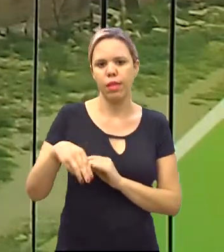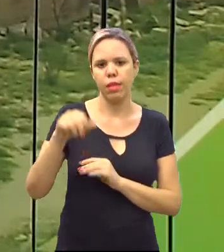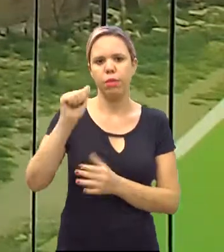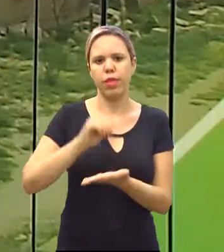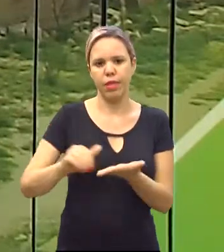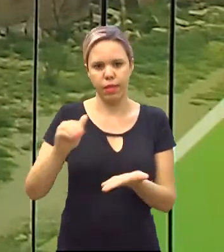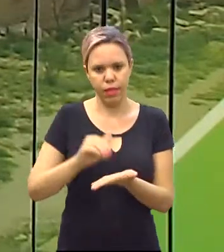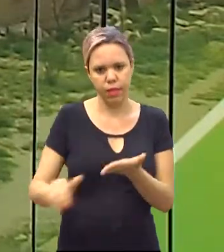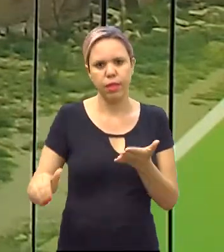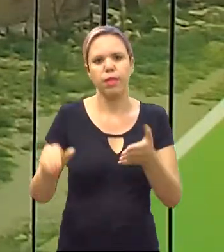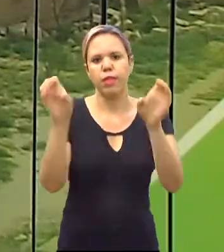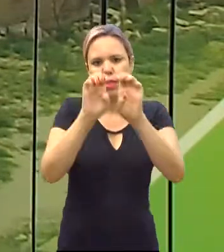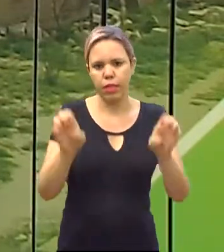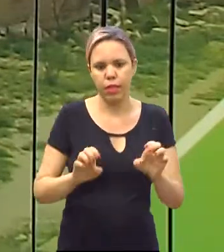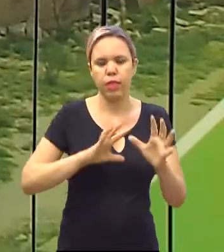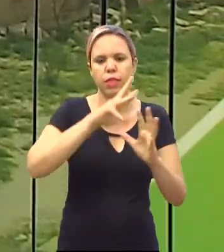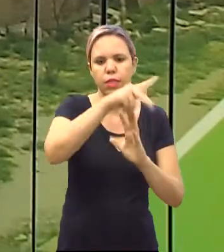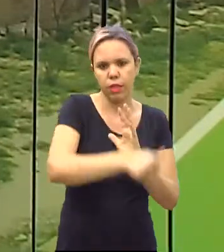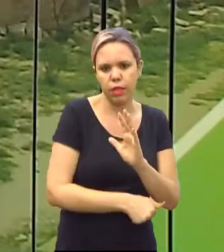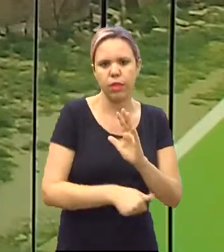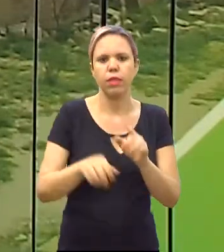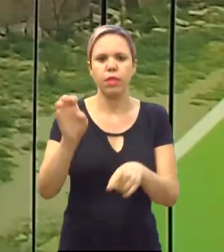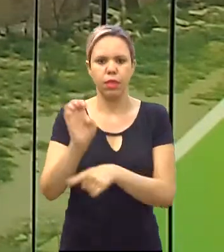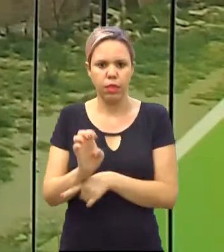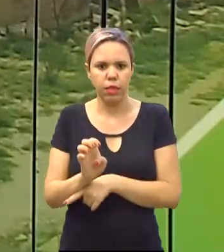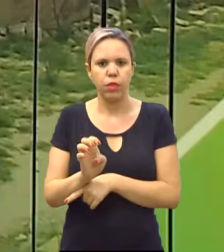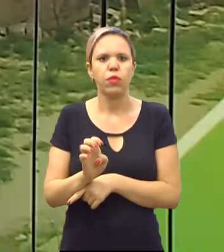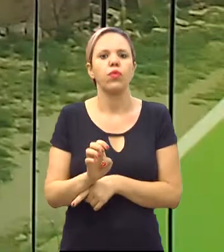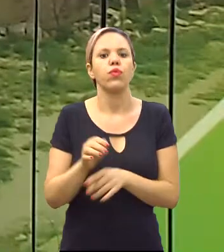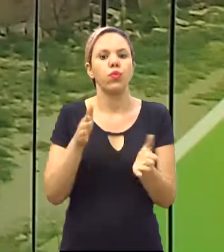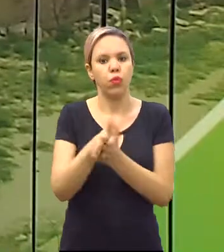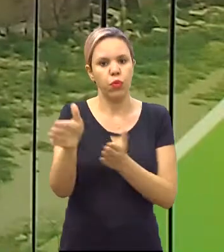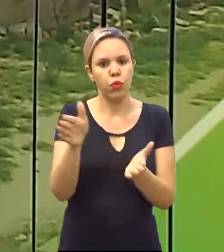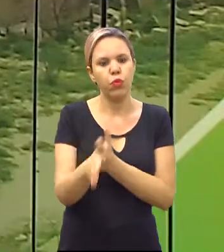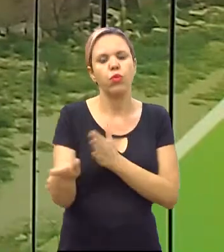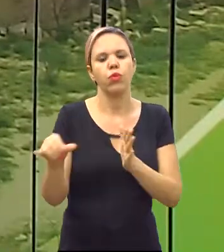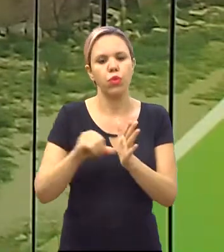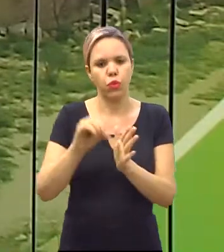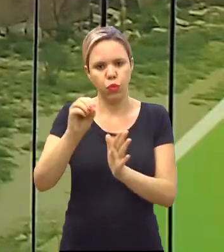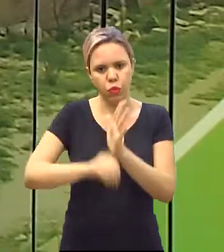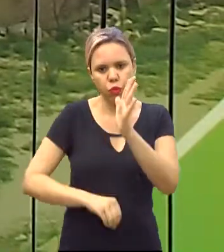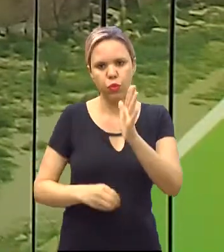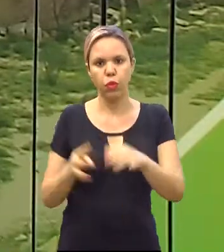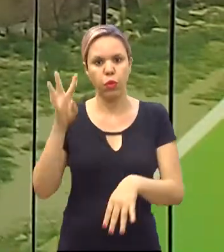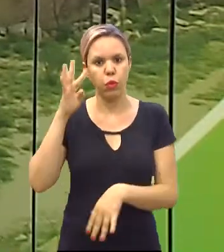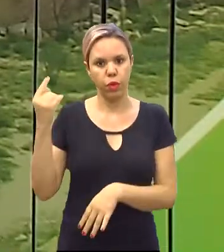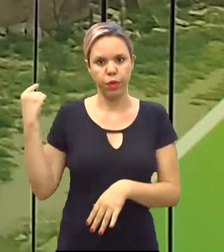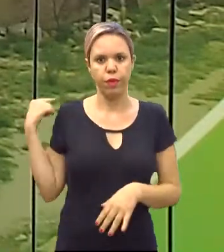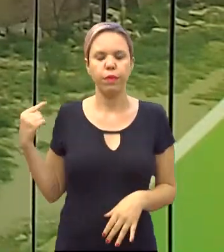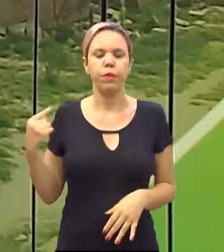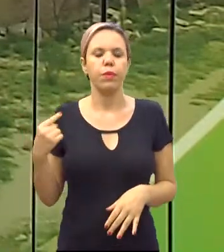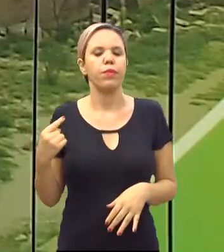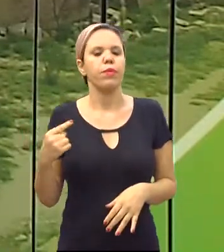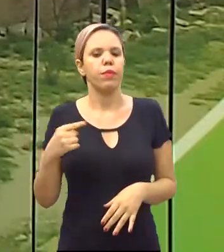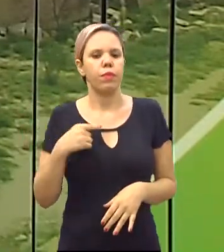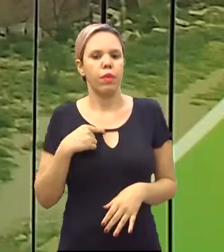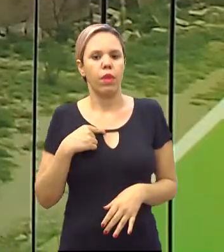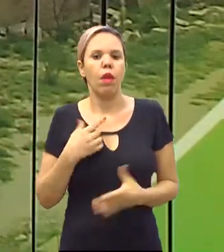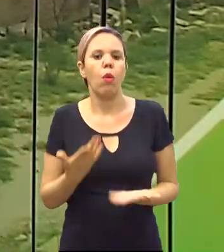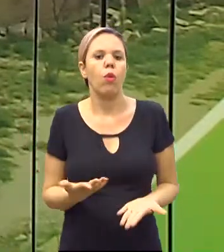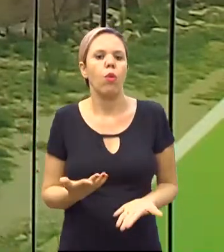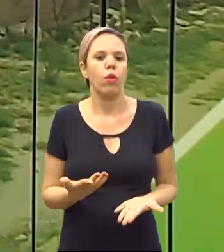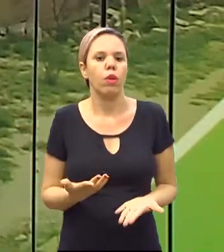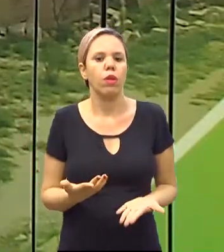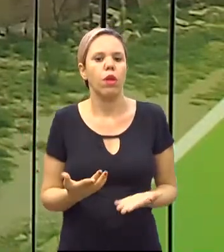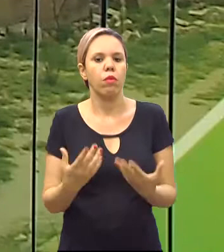de Infraestrutura e Meio Ambiente Estadual, que foi publicada no Diário Oficial da última quarta-feira, ela dispensa